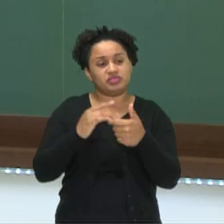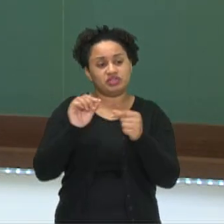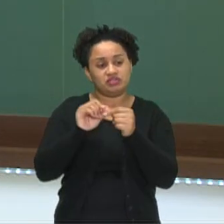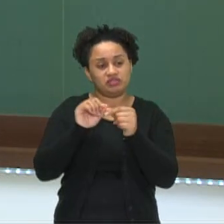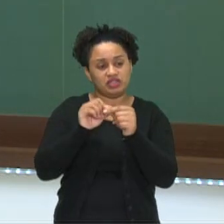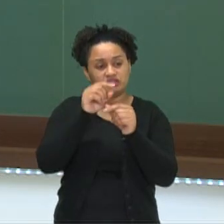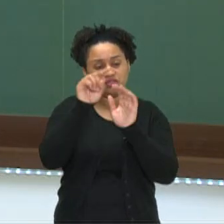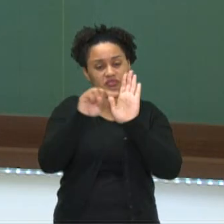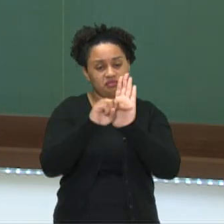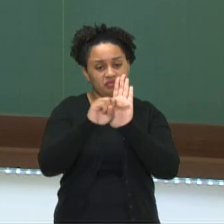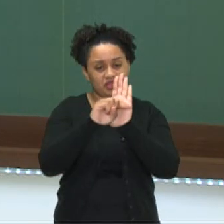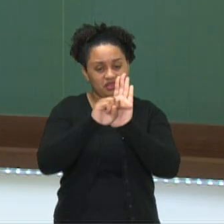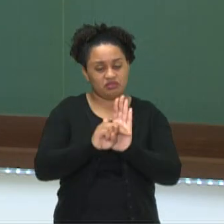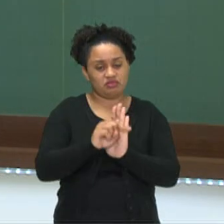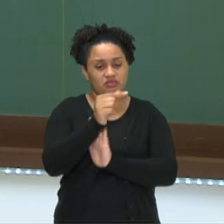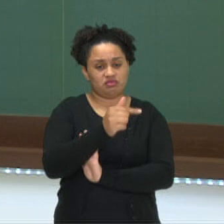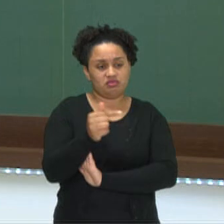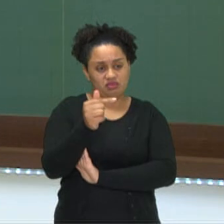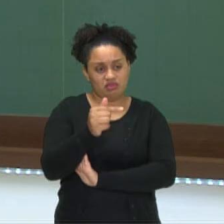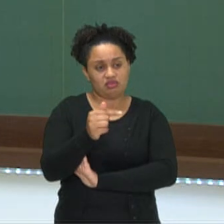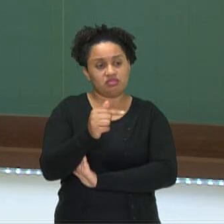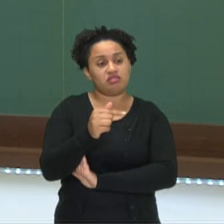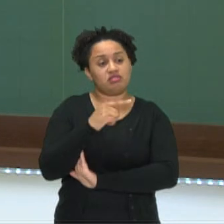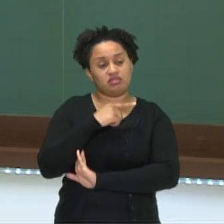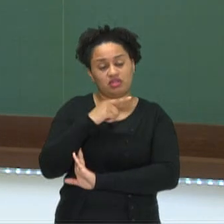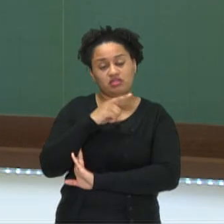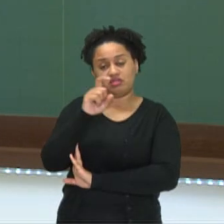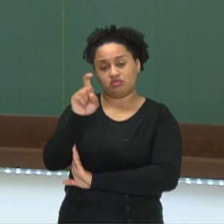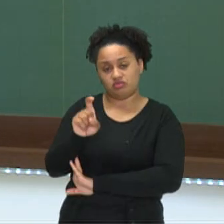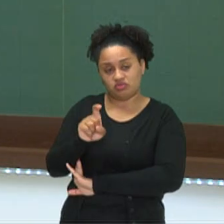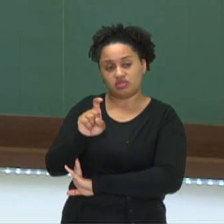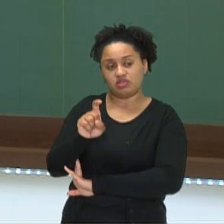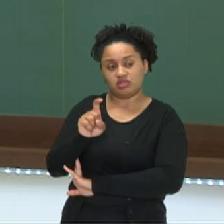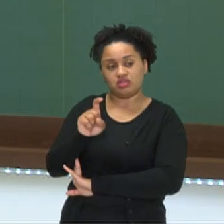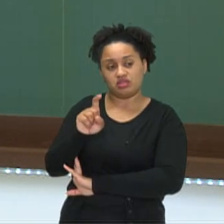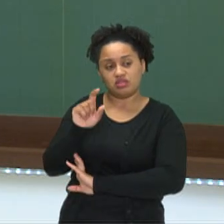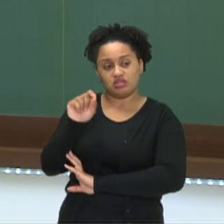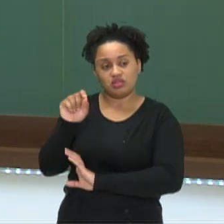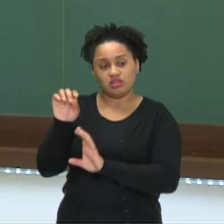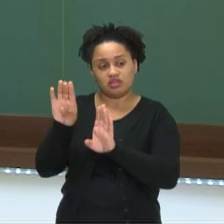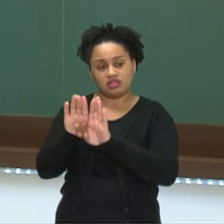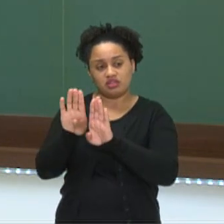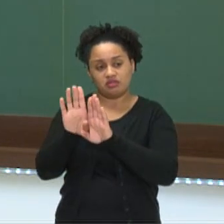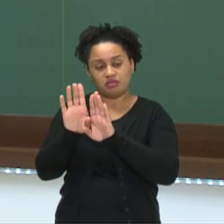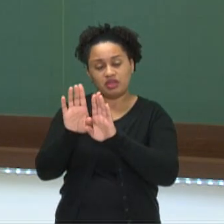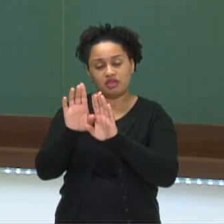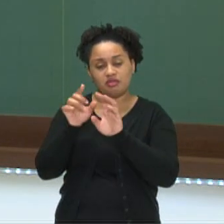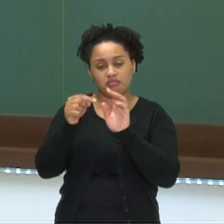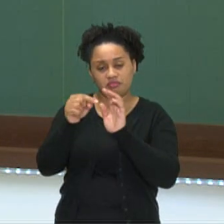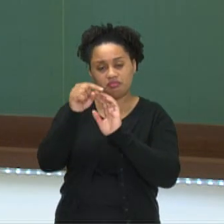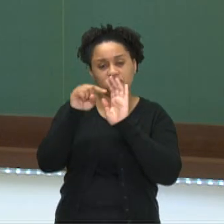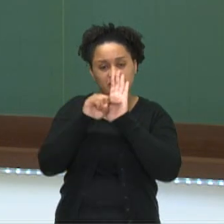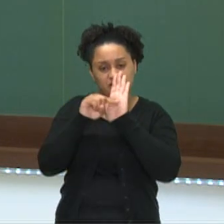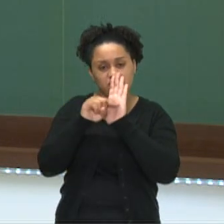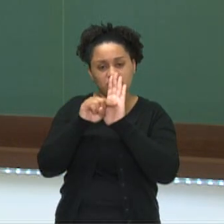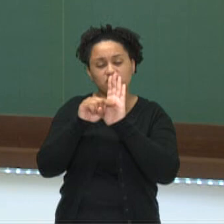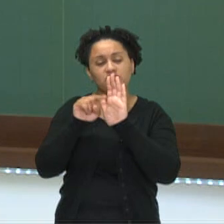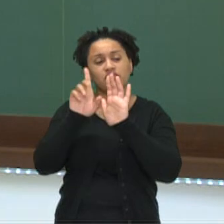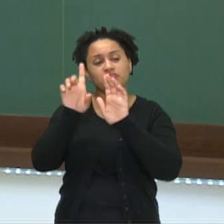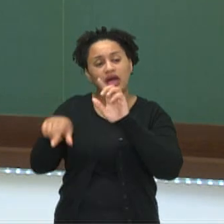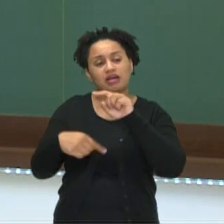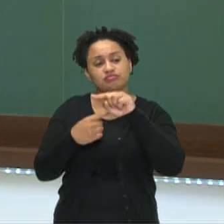menos 7 em evidência. Sobra apenas o x da primeira, menos com mais, menos. Então, aqui sobra o